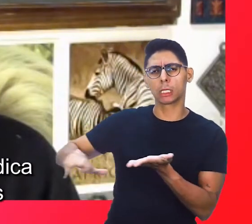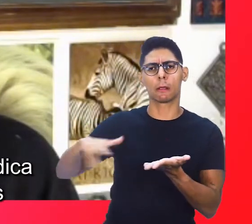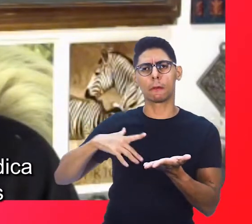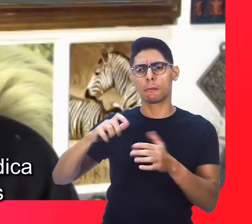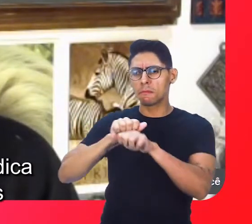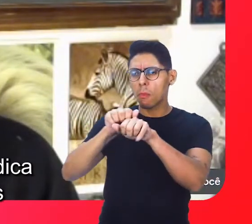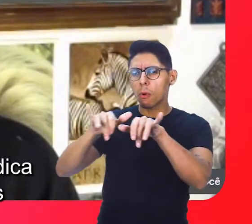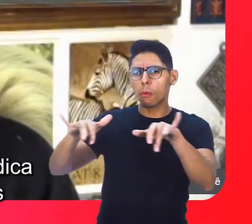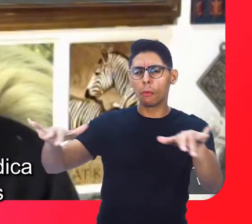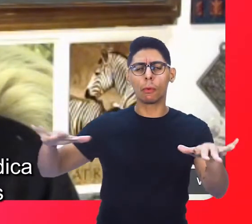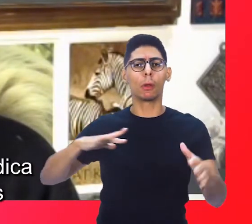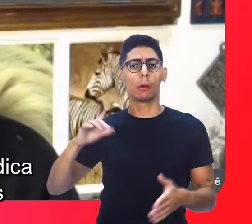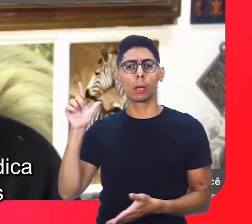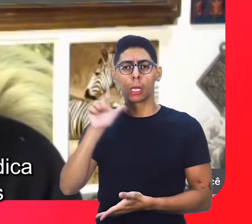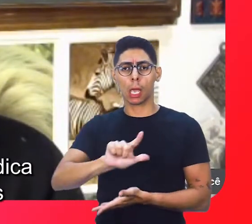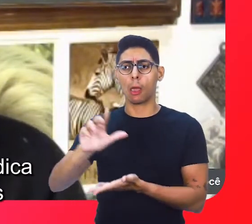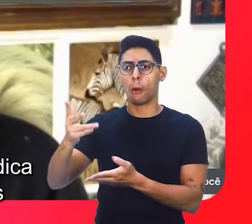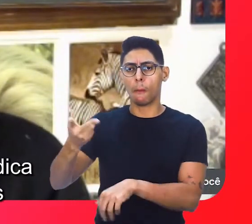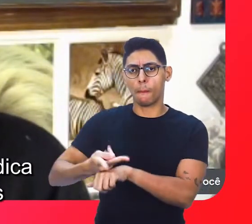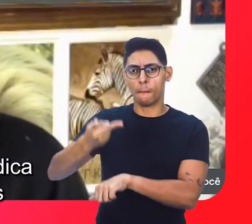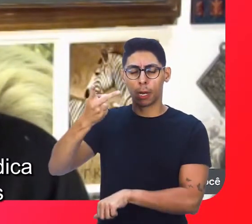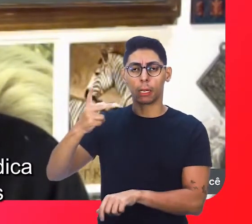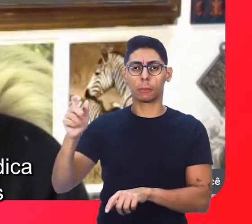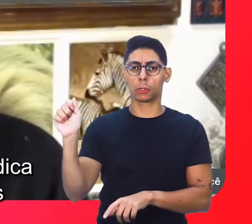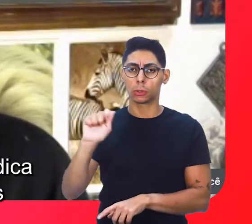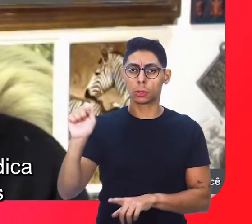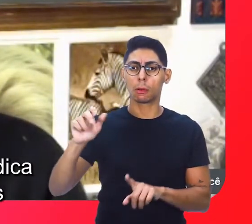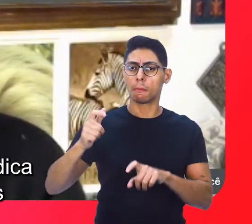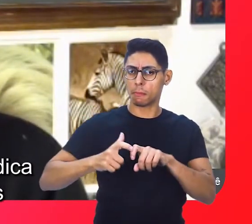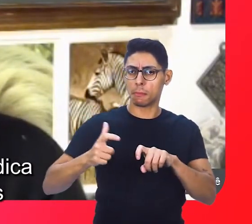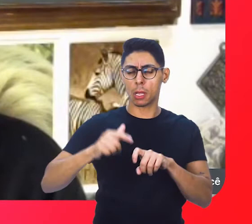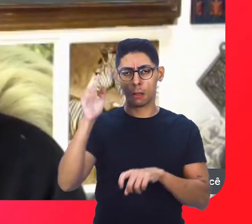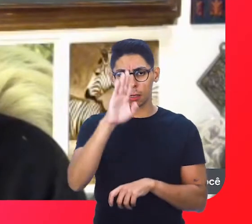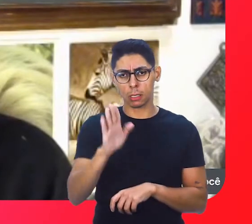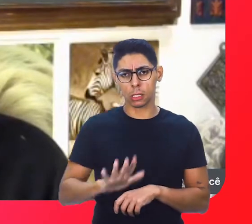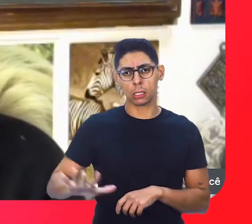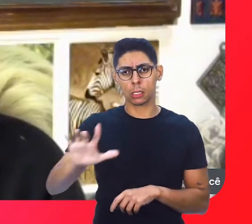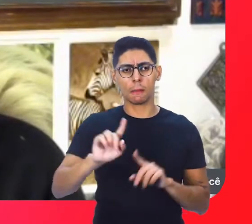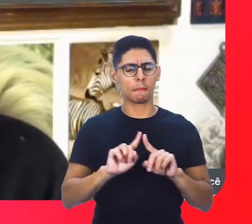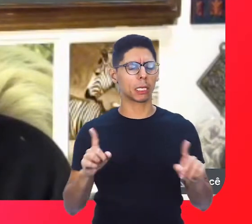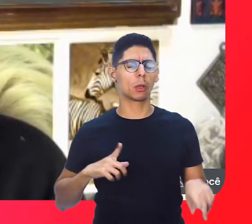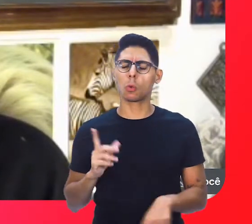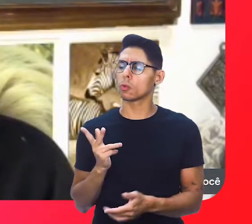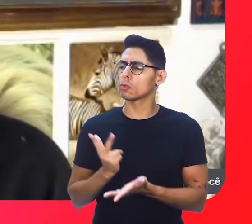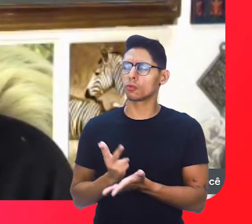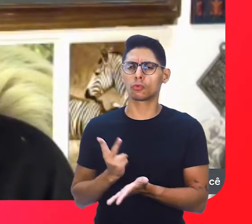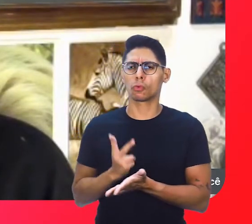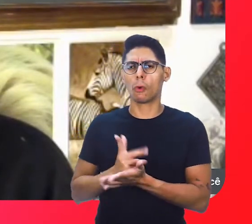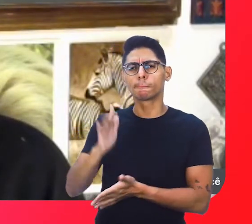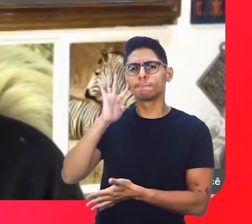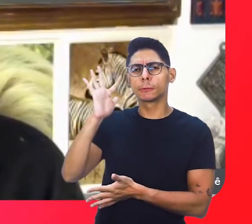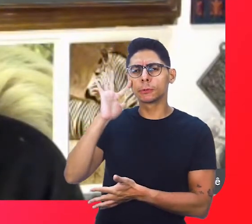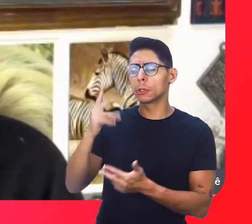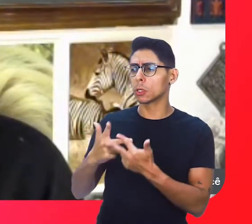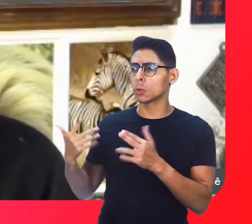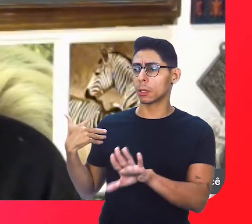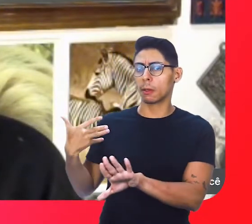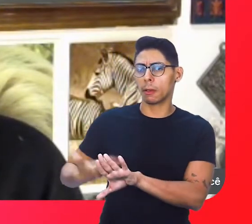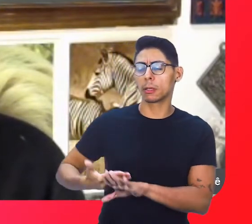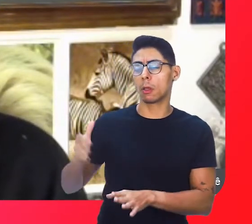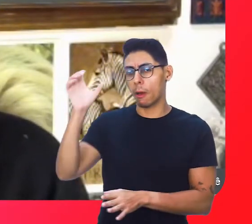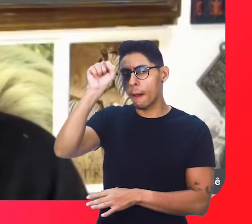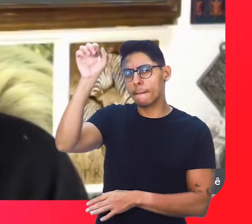da Associação Médica Brasileira, só que eu não parava mais de pensar no que eu tinha aprendido em